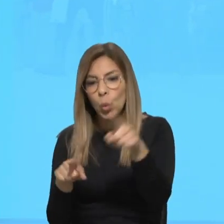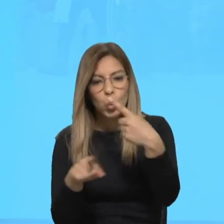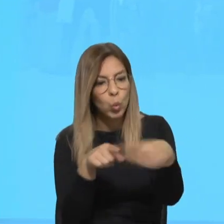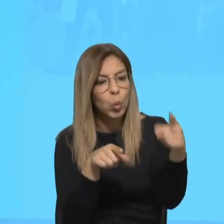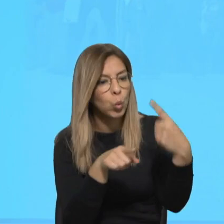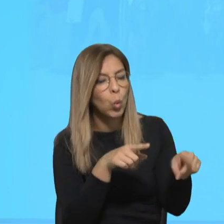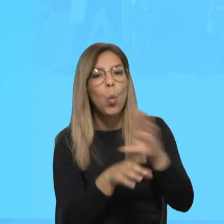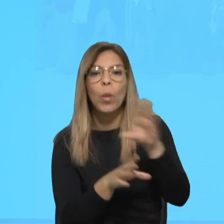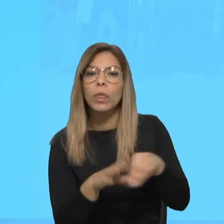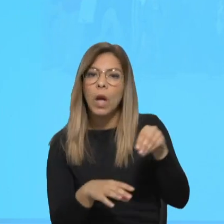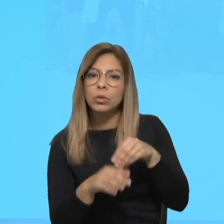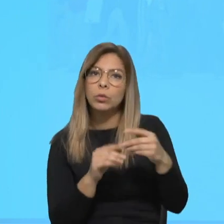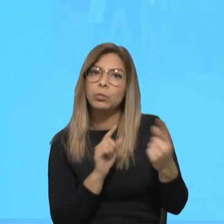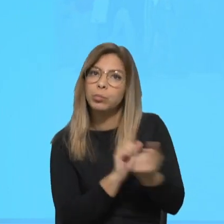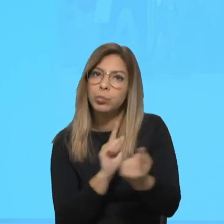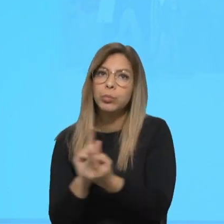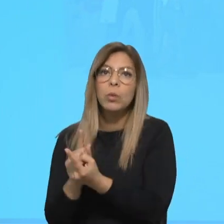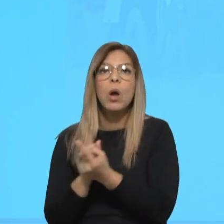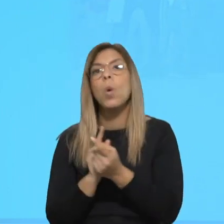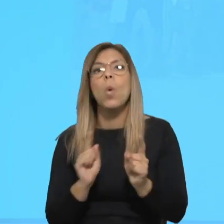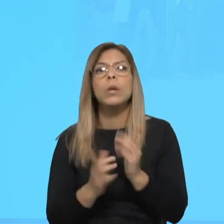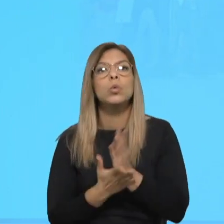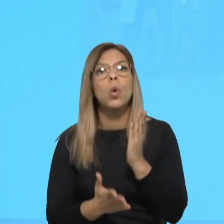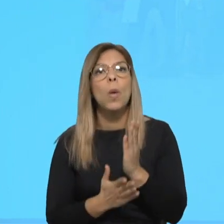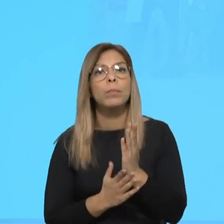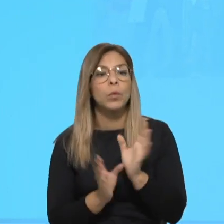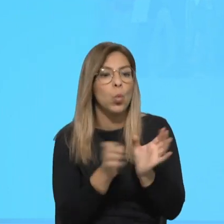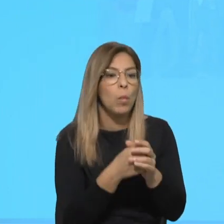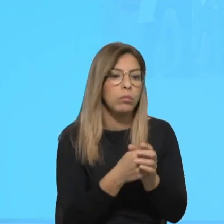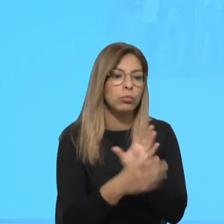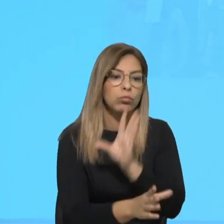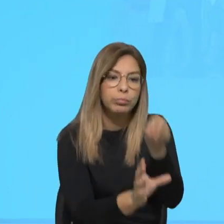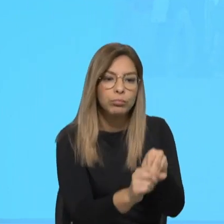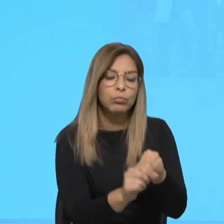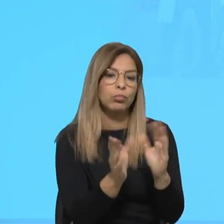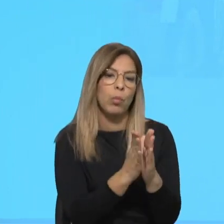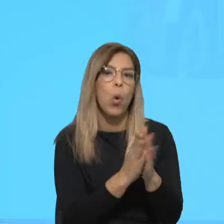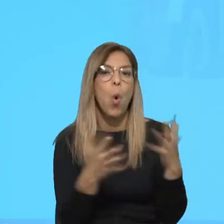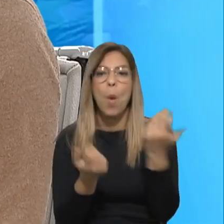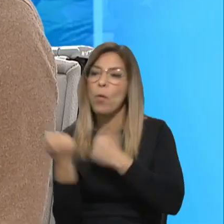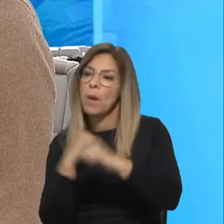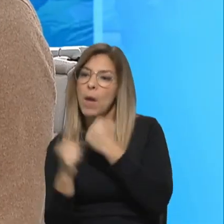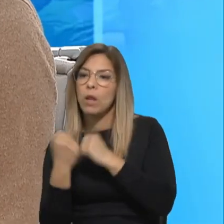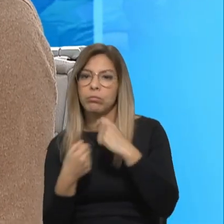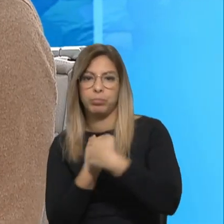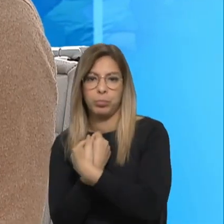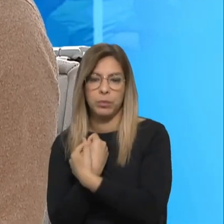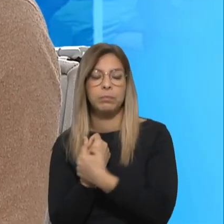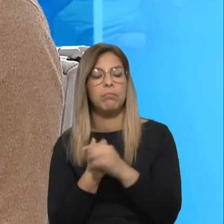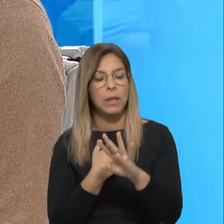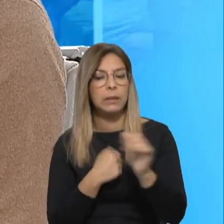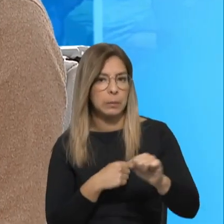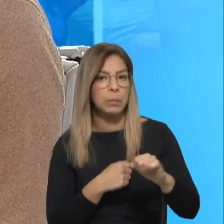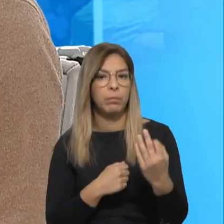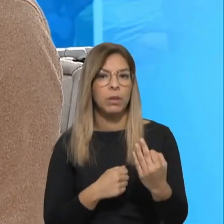jovens estão inseridos, não apenas àqueles que estão inseridos ou nos grupos de jovens nas paróquias ou em movimentos. Sim, a visão que